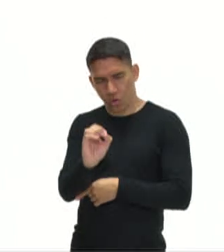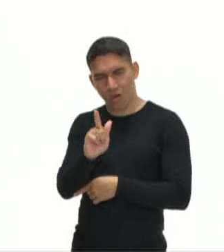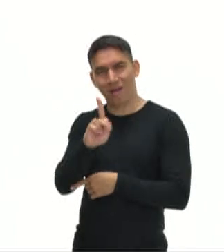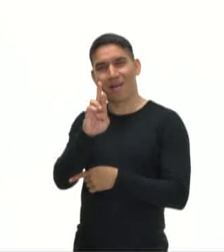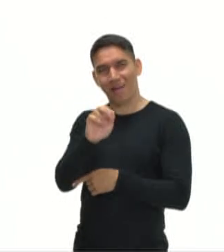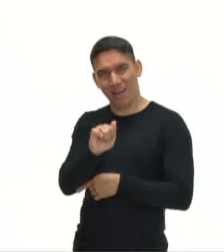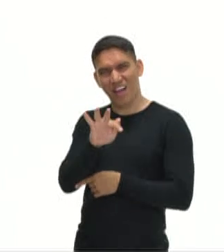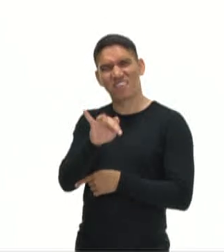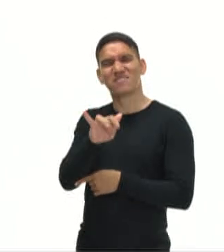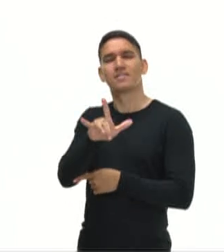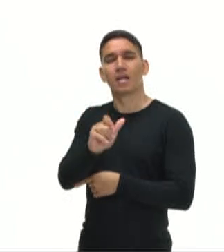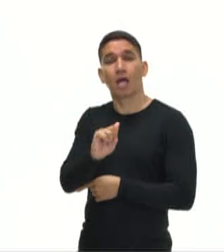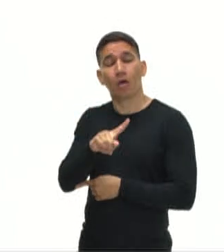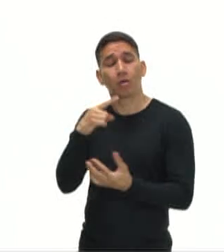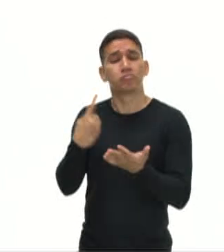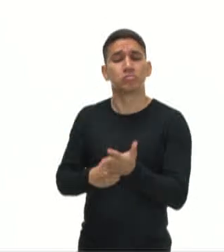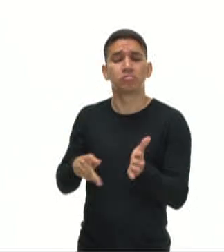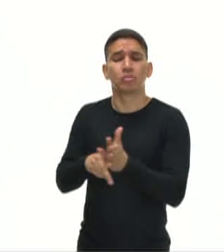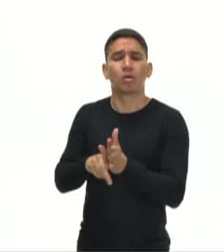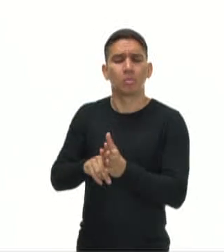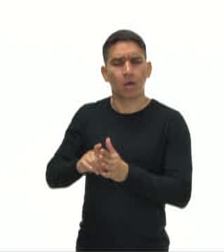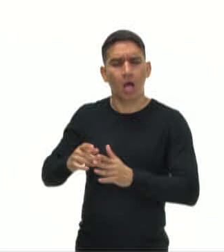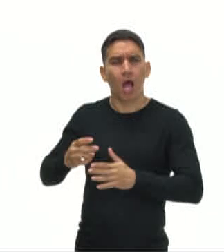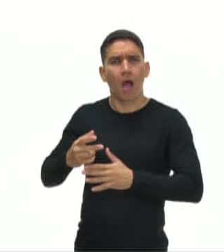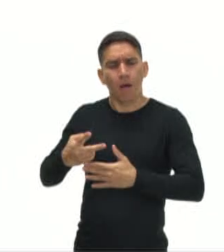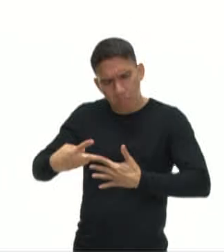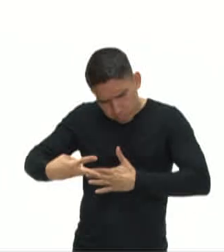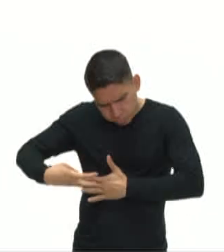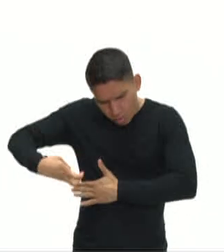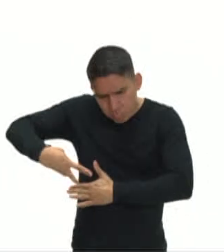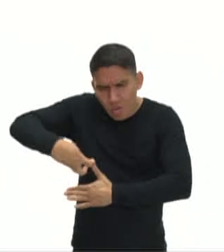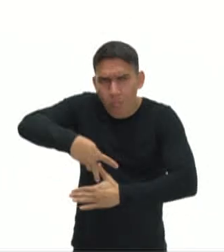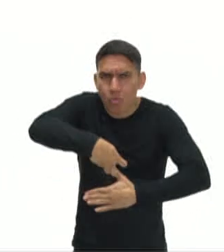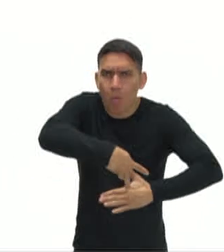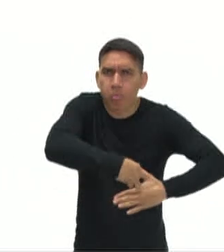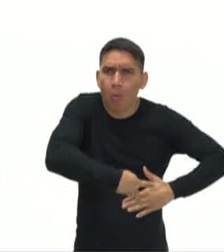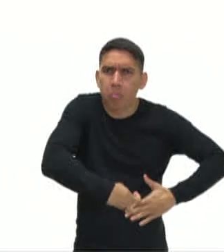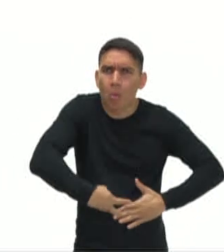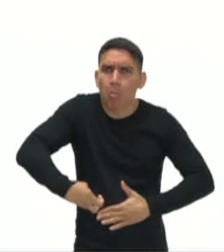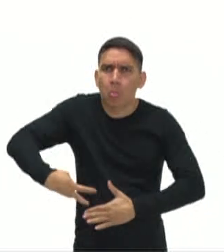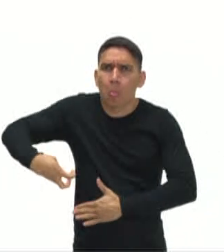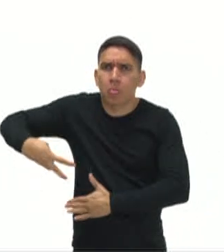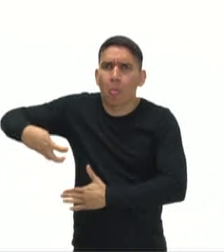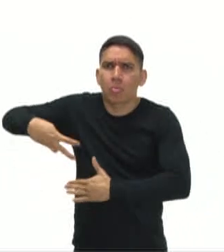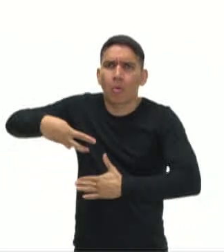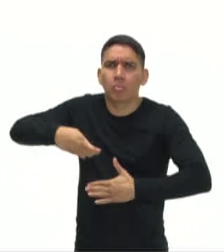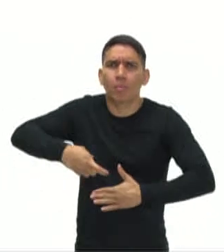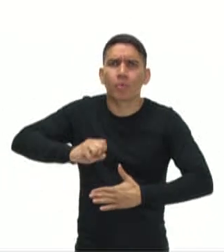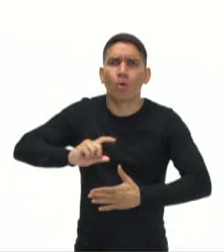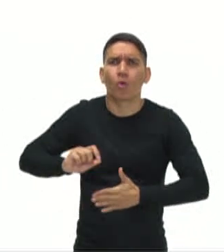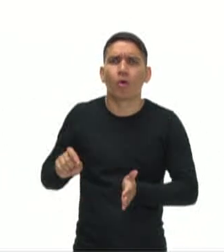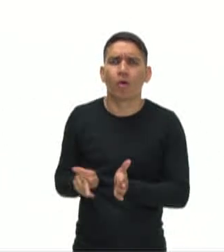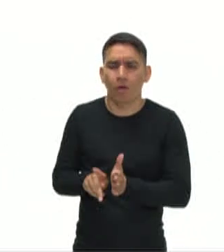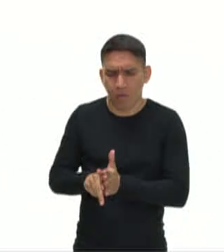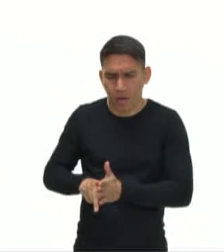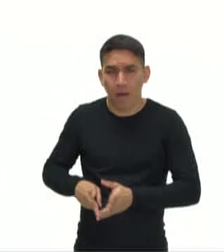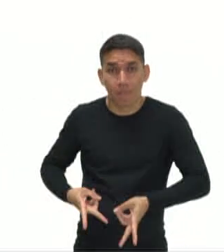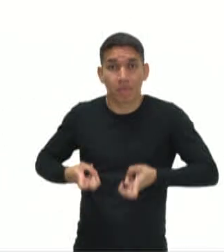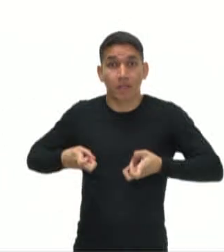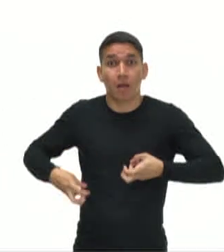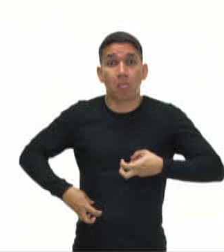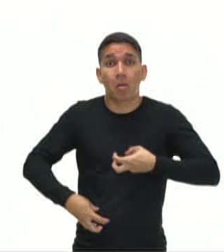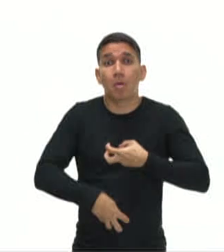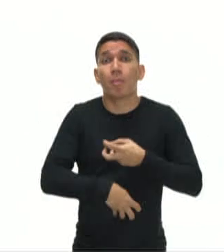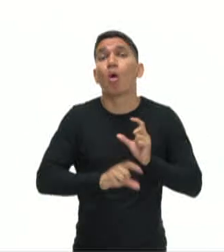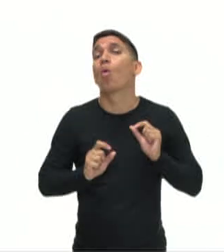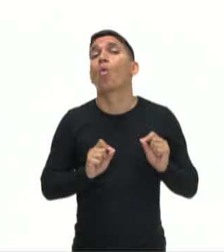a imagem de determinado órgão. Um radiosipoto, utilizado para diagnosticar problemas